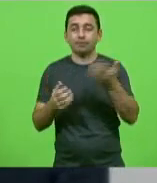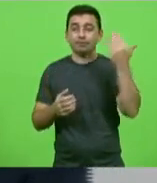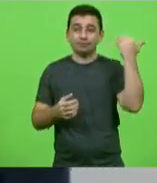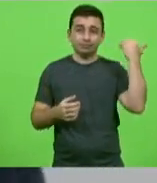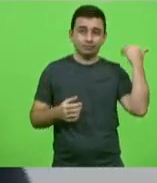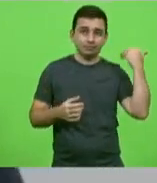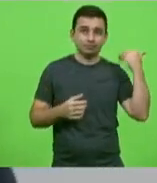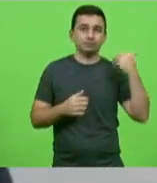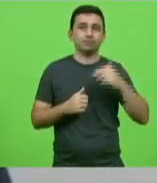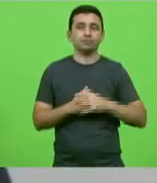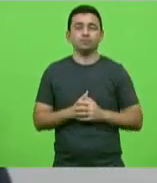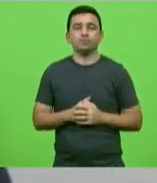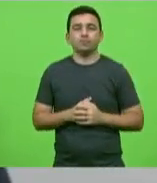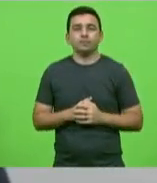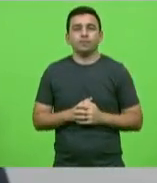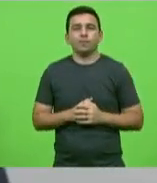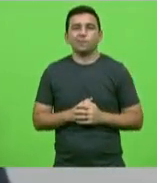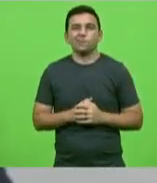época.